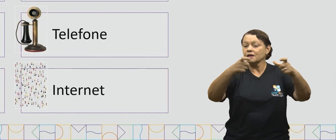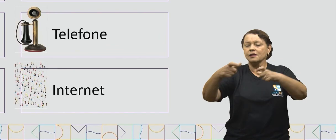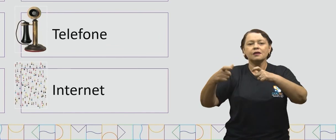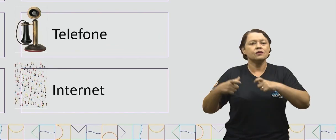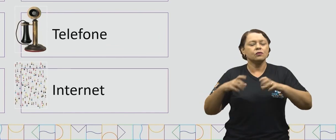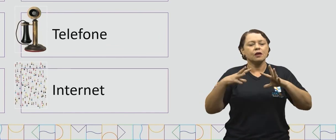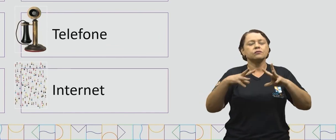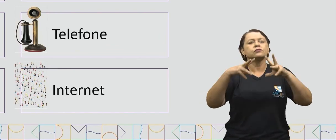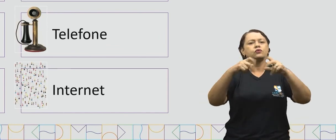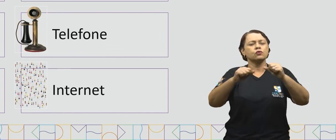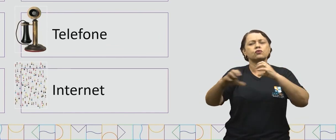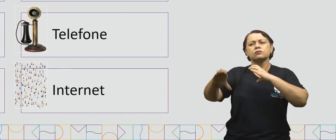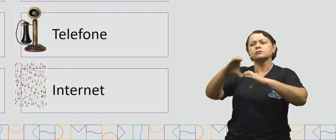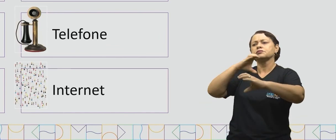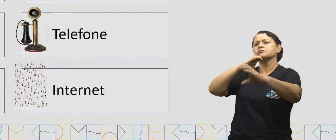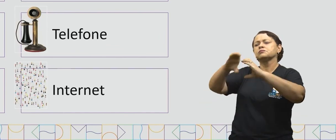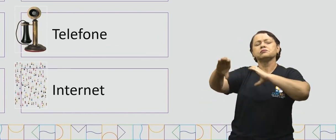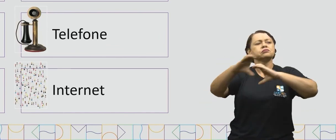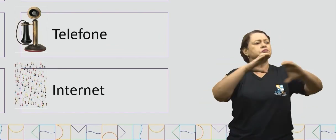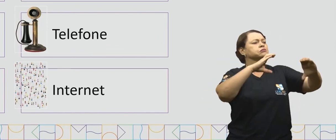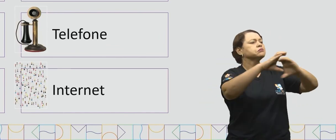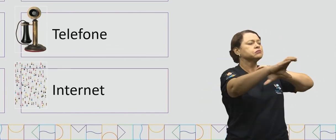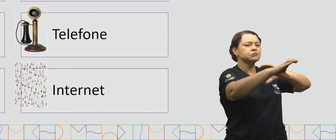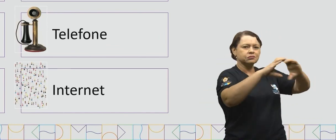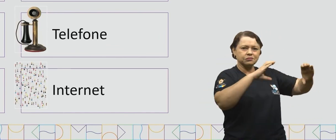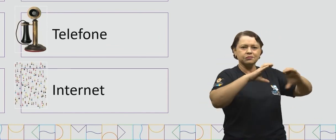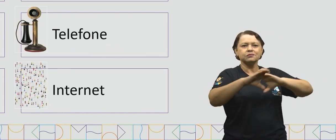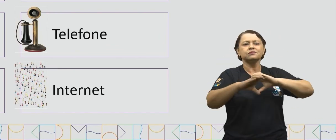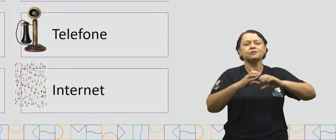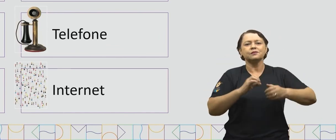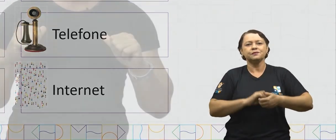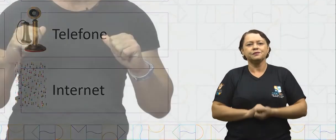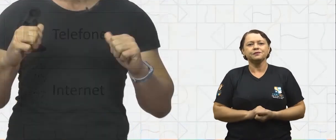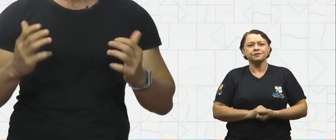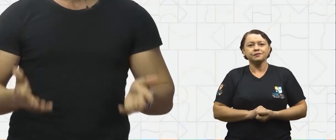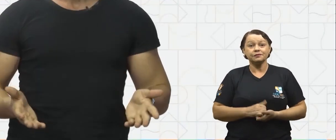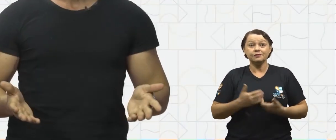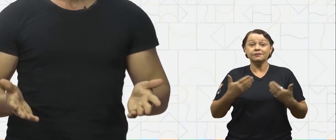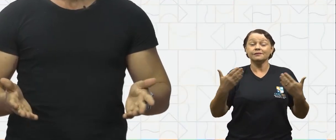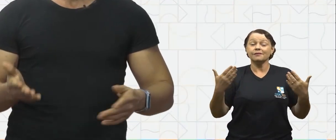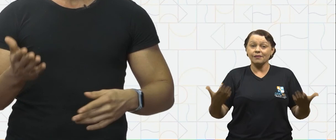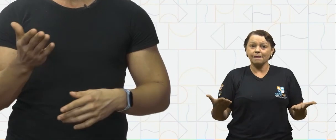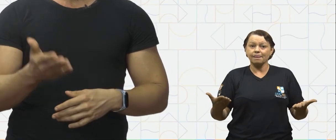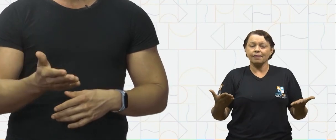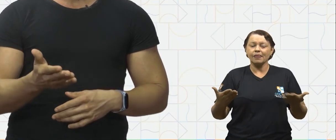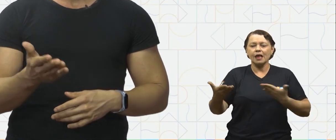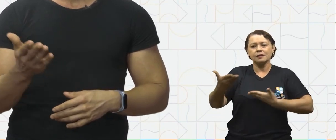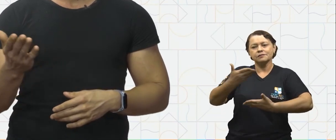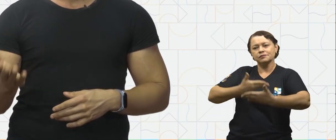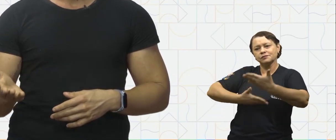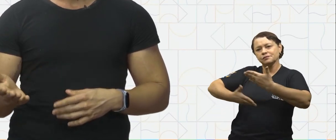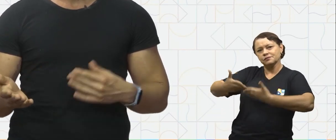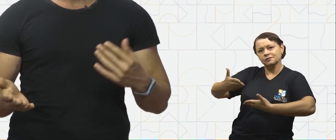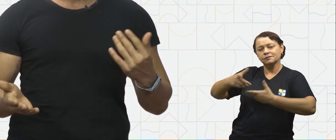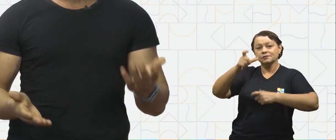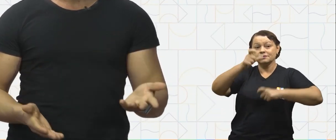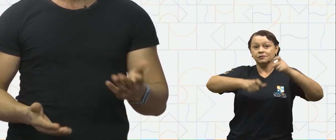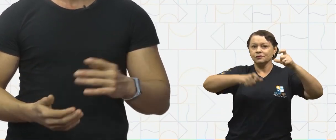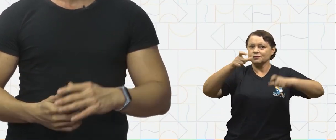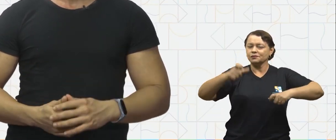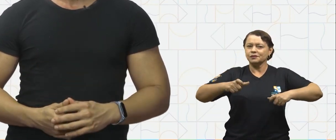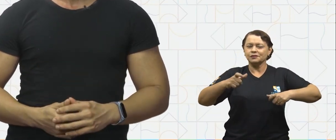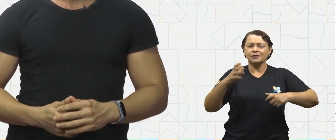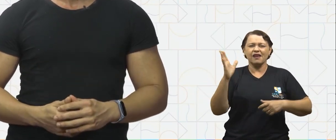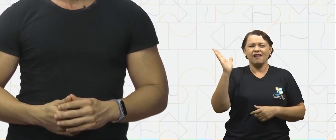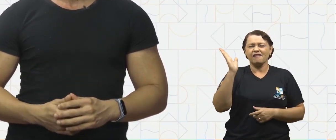lugar, todos estamos conectados nessa rede de informações. Assim, a interação entre pessoas é bem